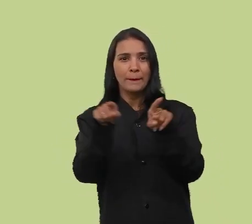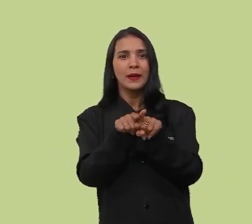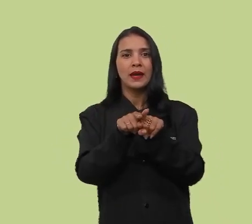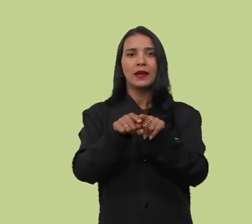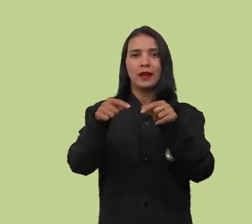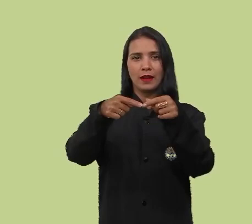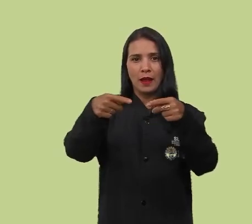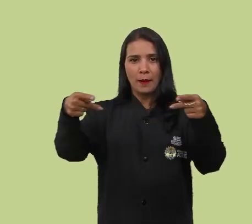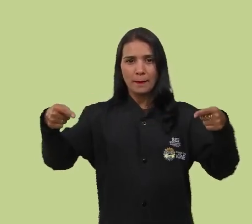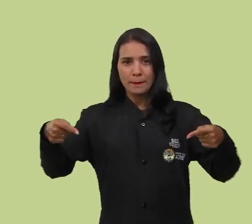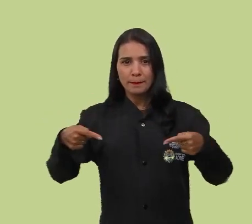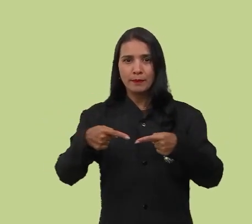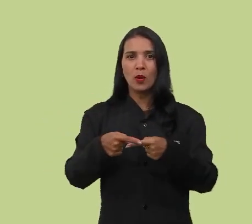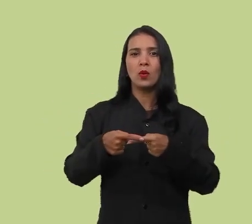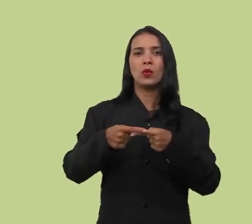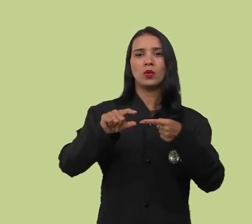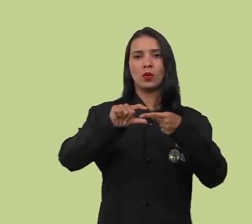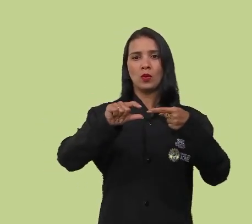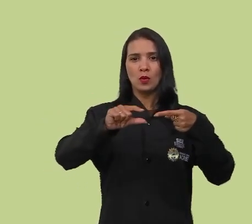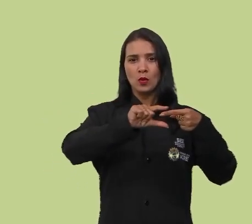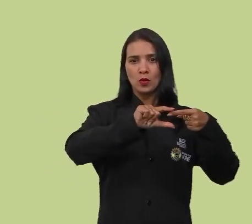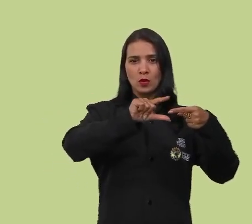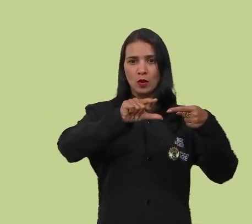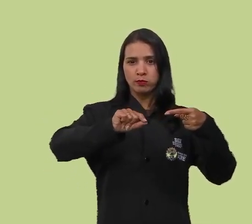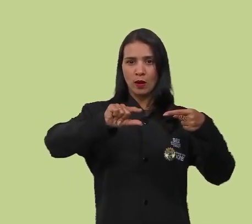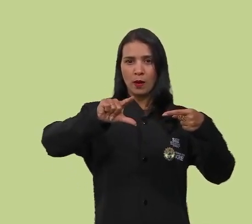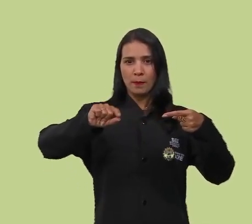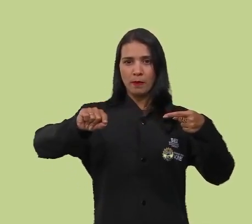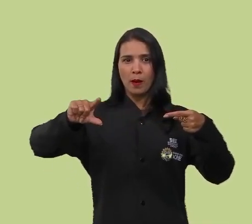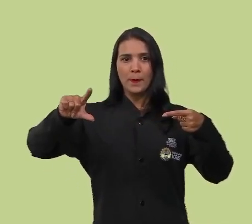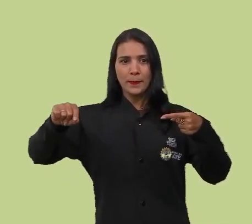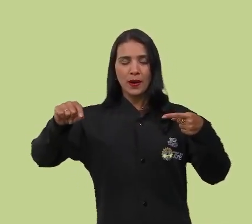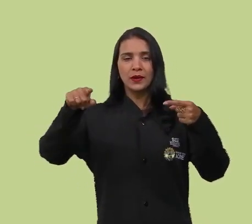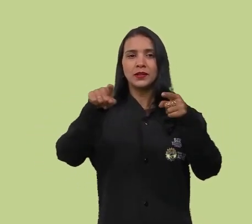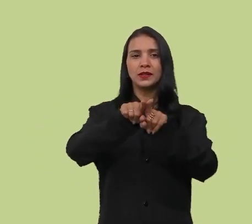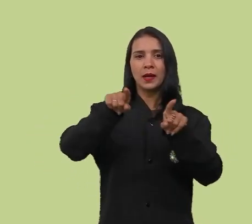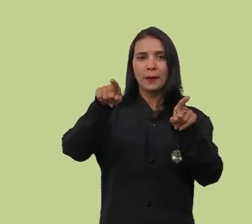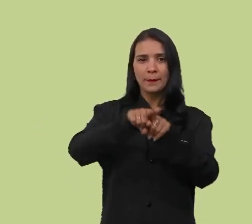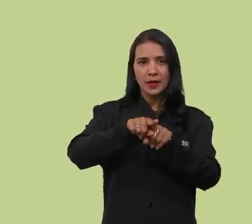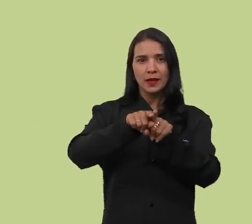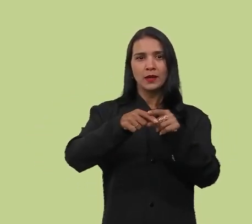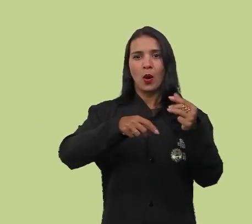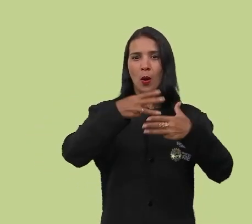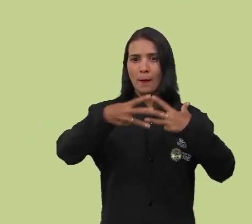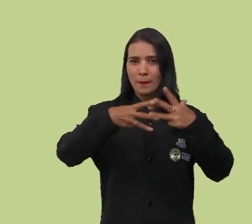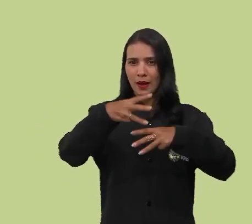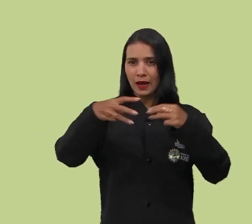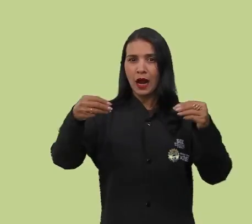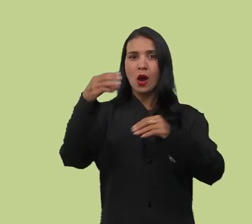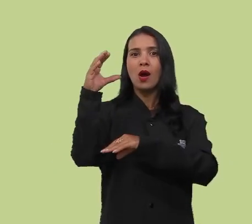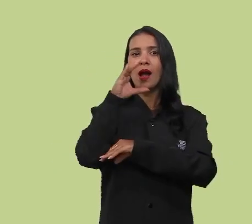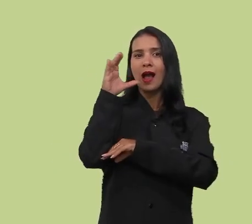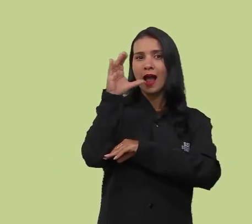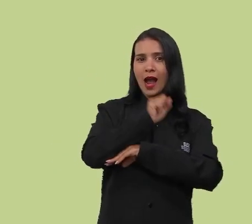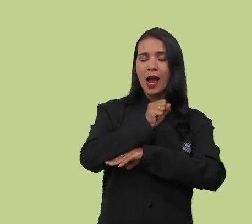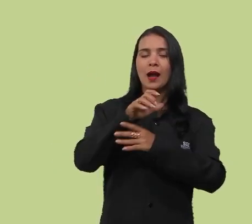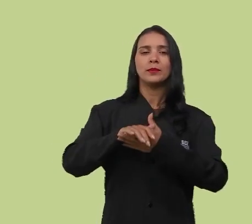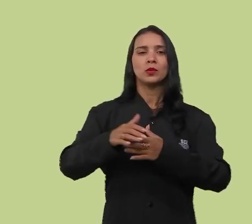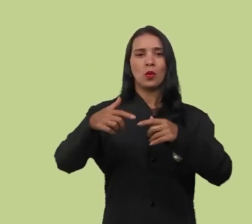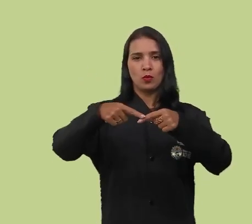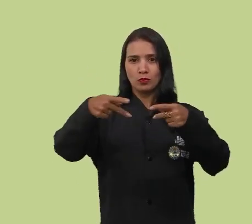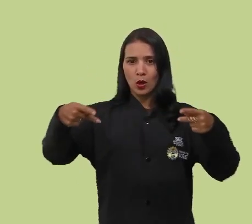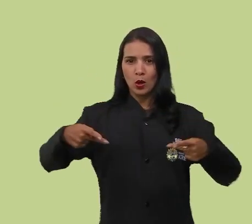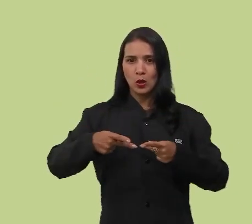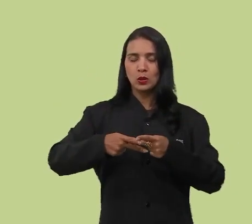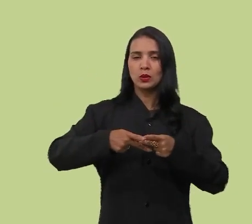salsichas, nuggets, hambúrgueres, né, o miojo, né, o macarrão instantâneo, as sopas em pó, cereais matinais,